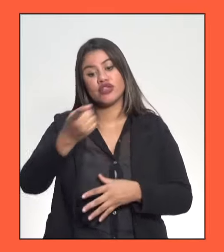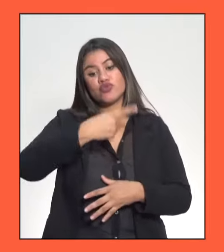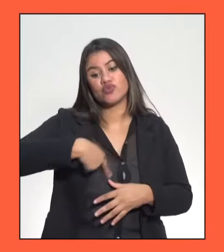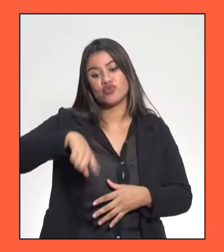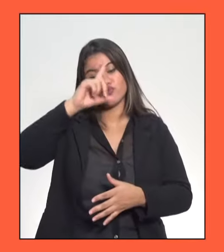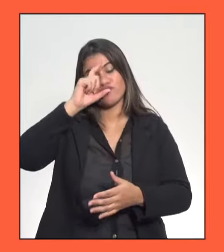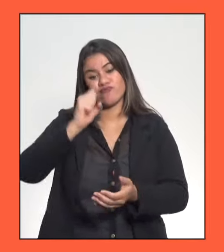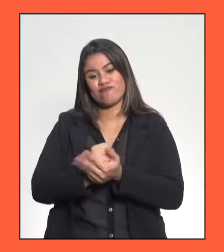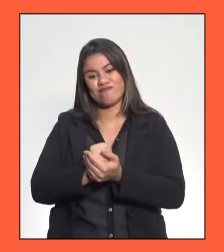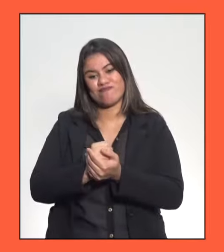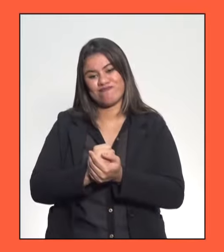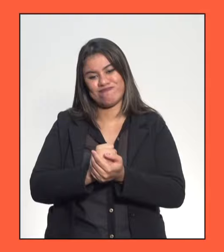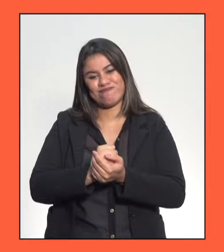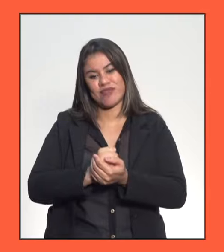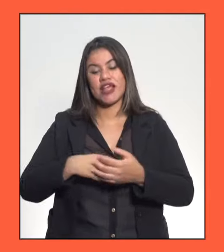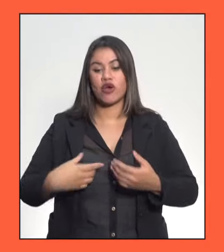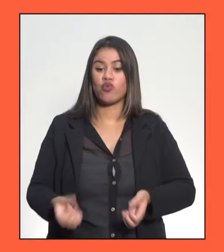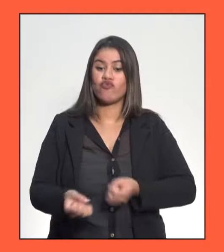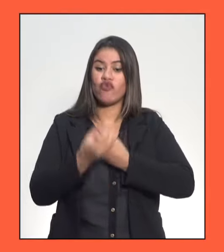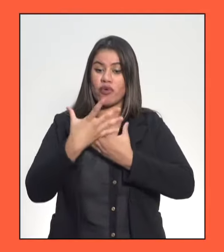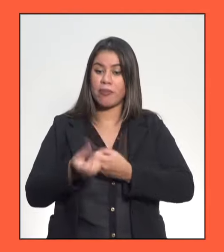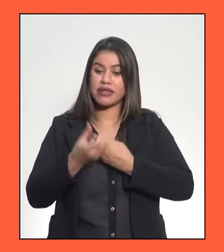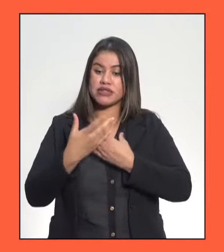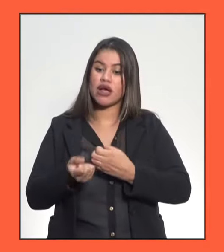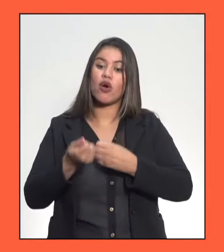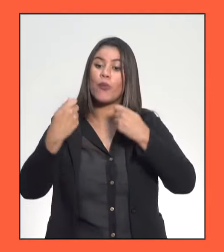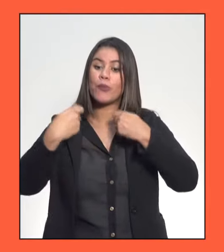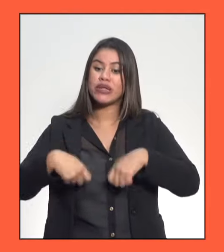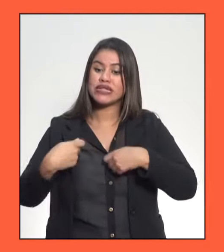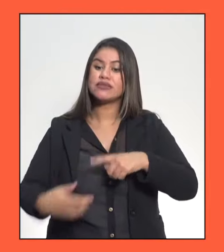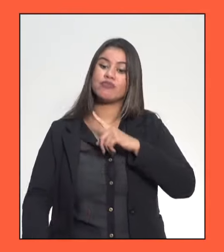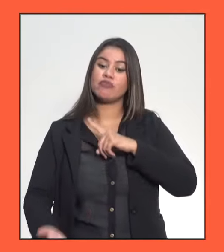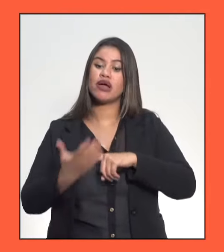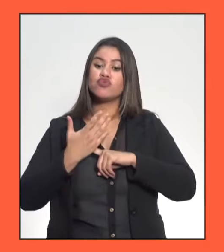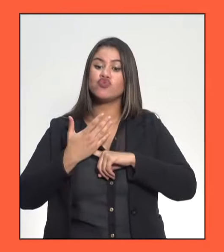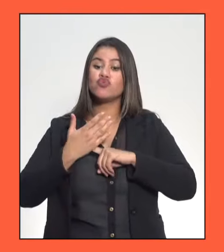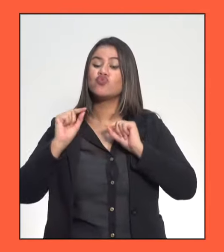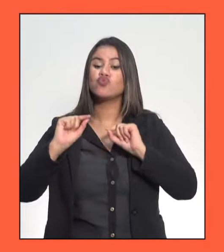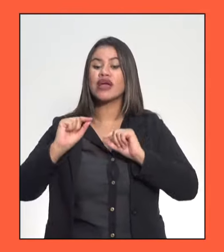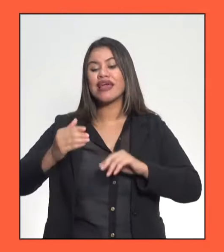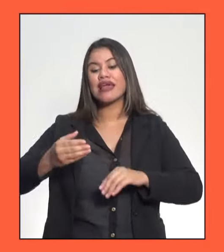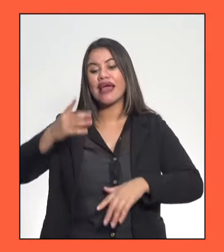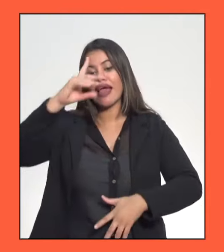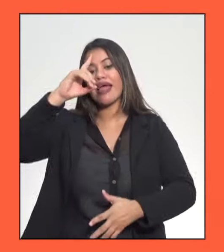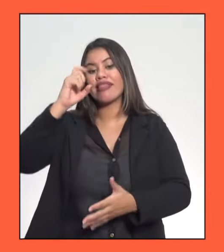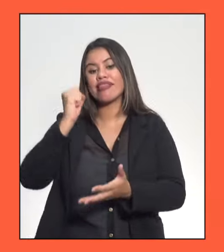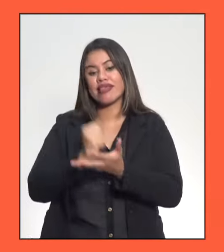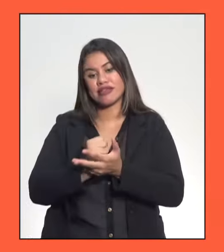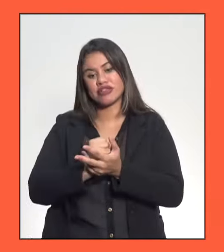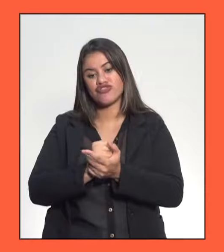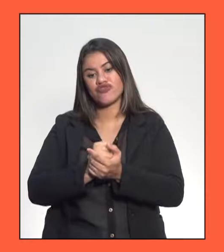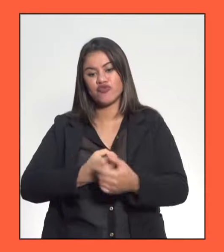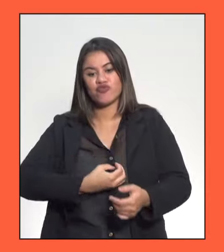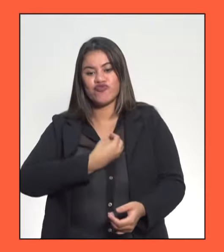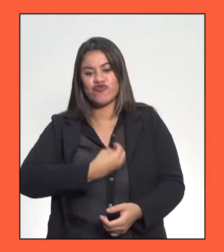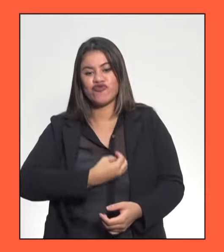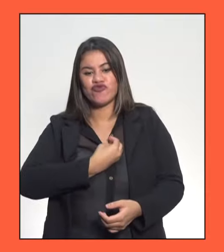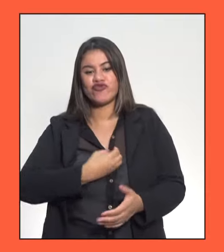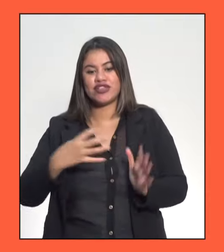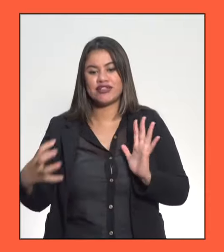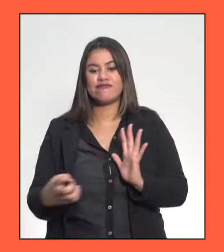Olha, precisamos nos informar para podermos tomar decisões sobre tudo que afeta as nossas vidas. Olha como é